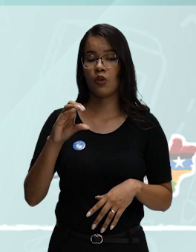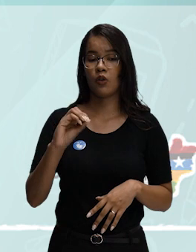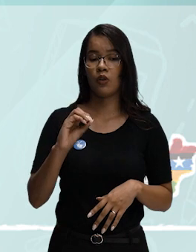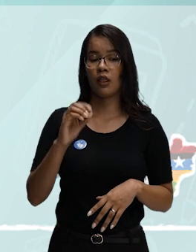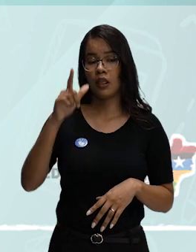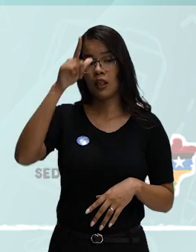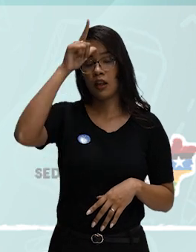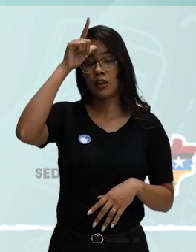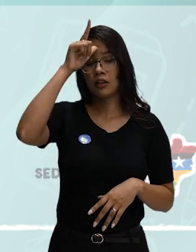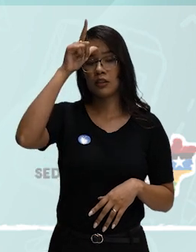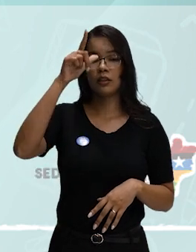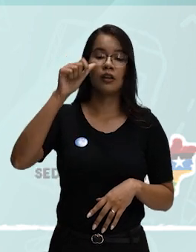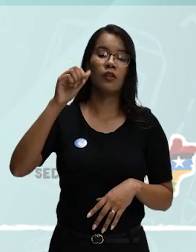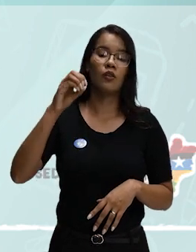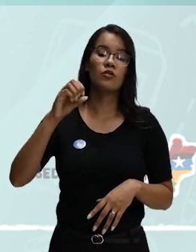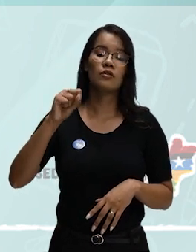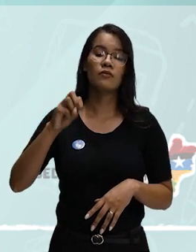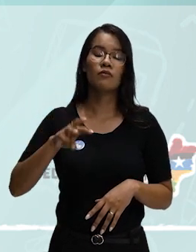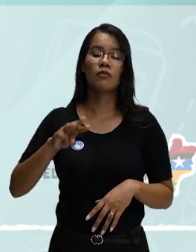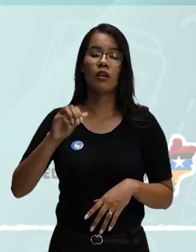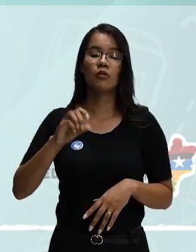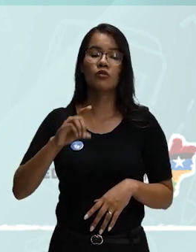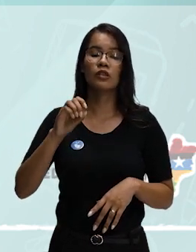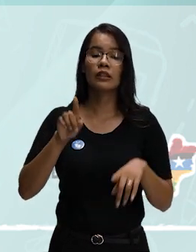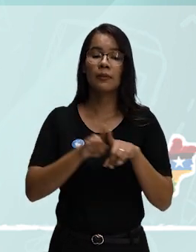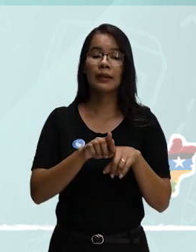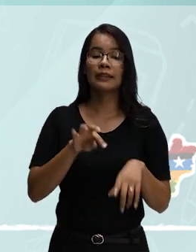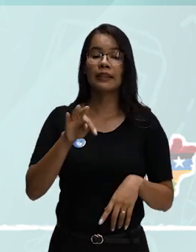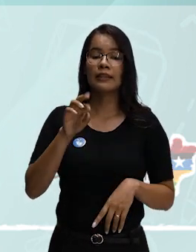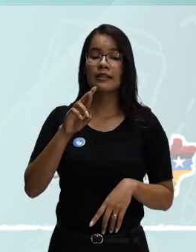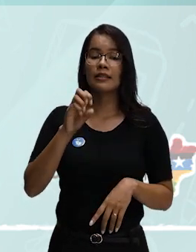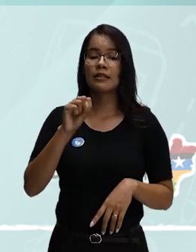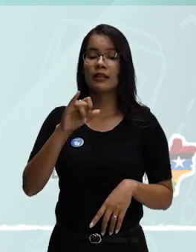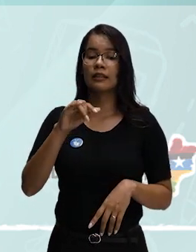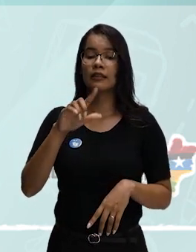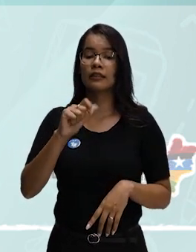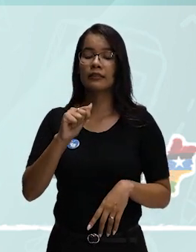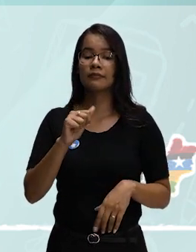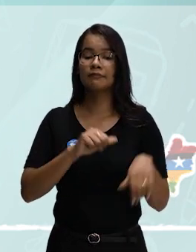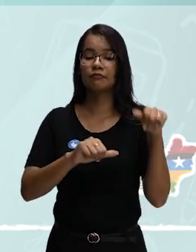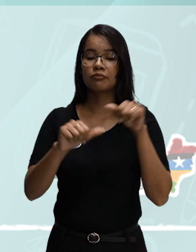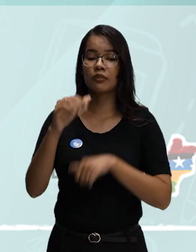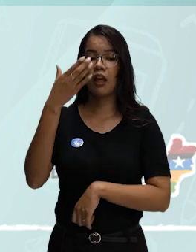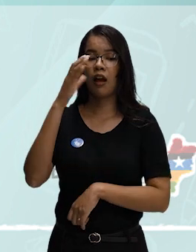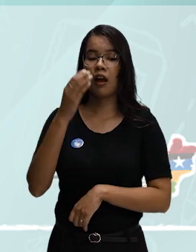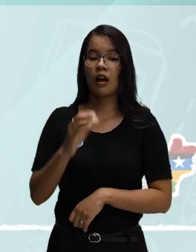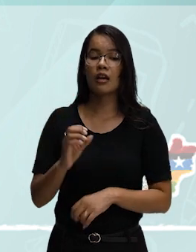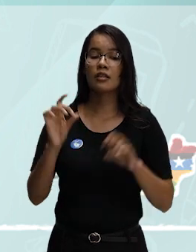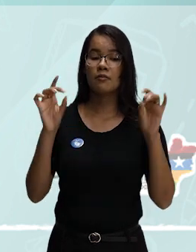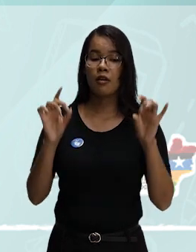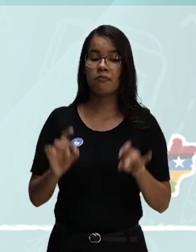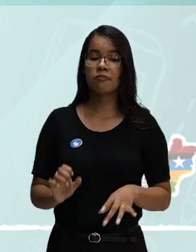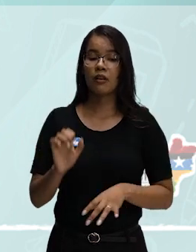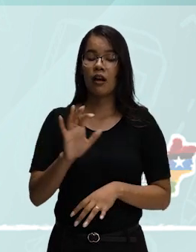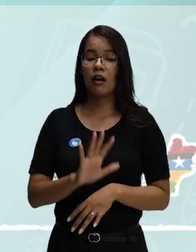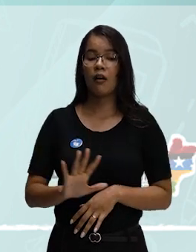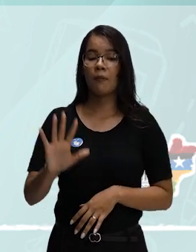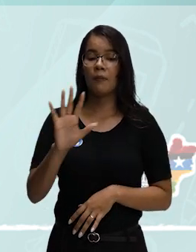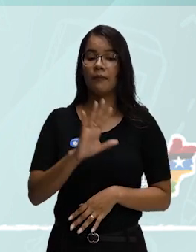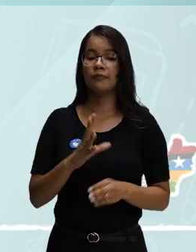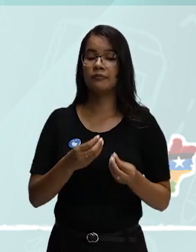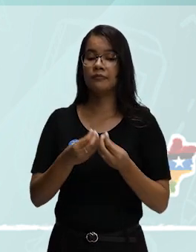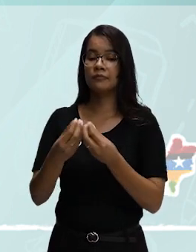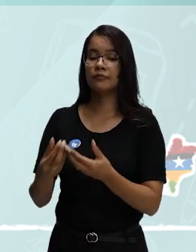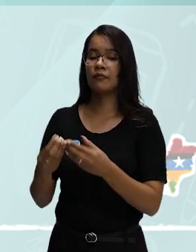liderada por Oswald de Andrade e Tarsila do Amaral, que tinha como intuito transfigurar a cultura, principalmente a europeia, conferindo assim um